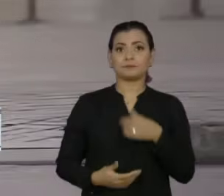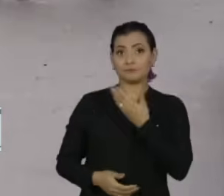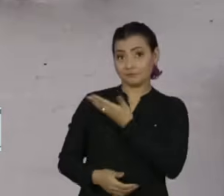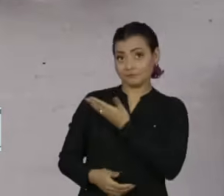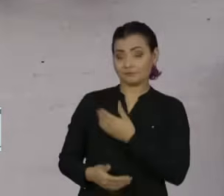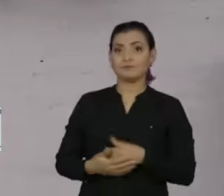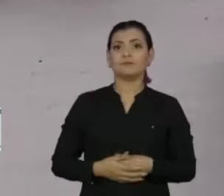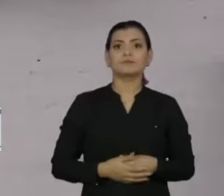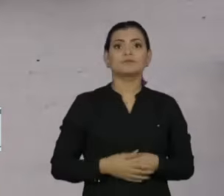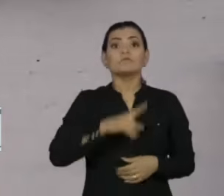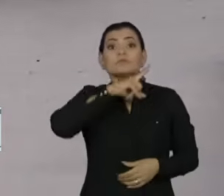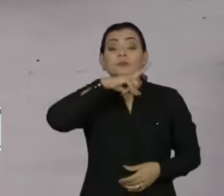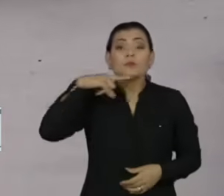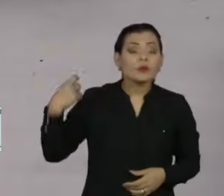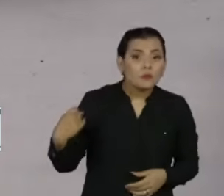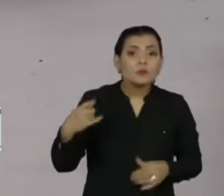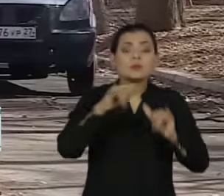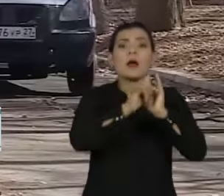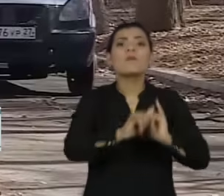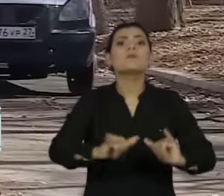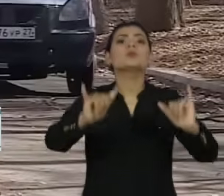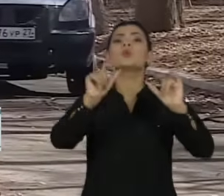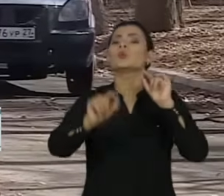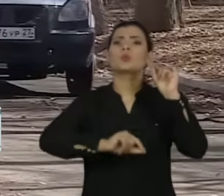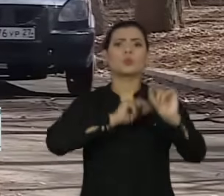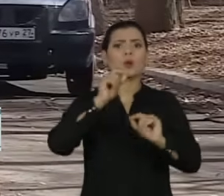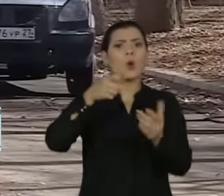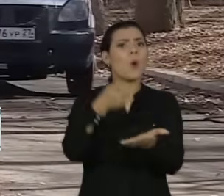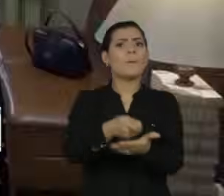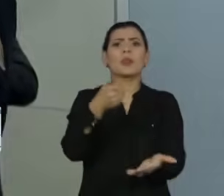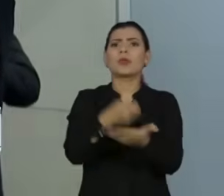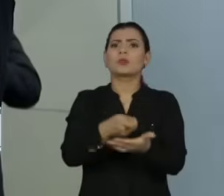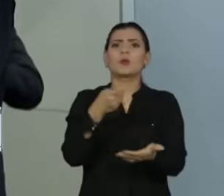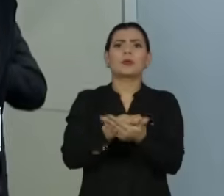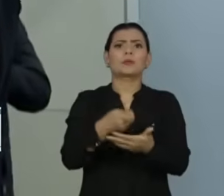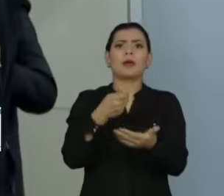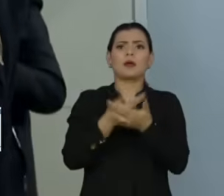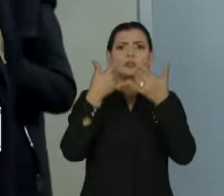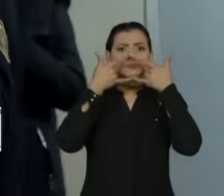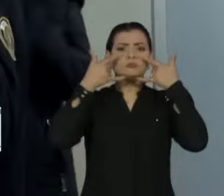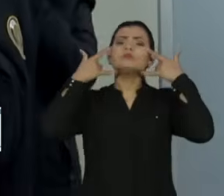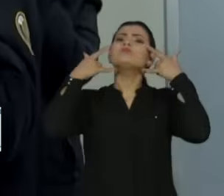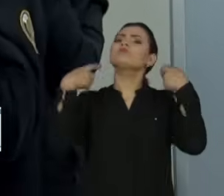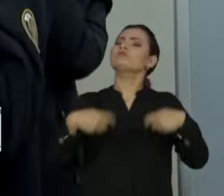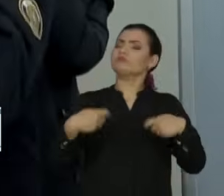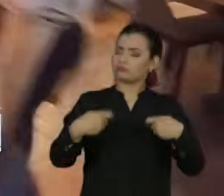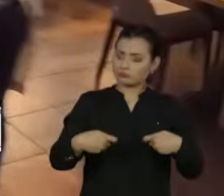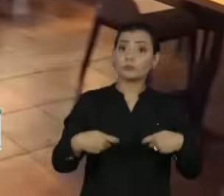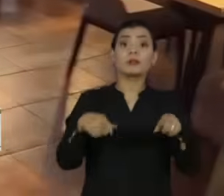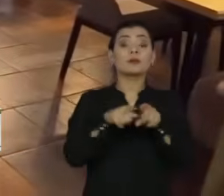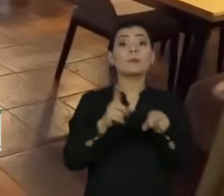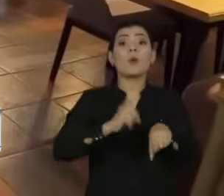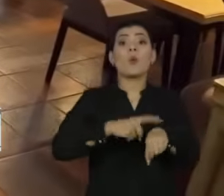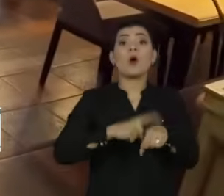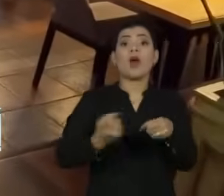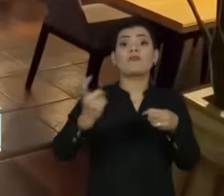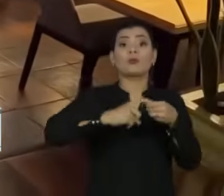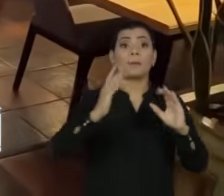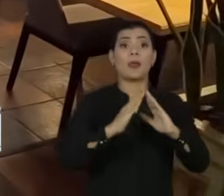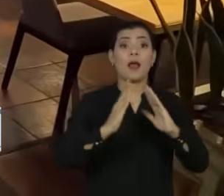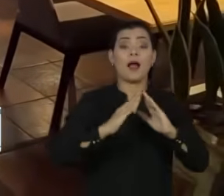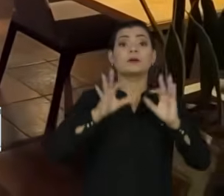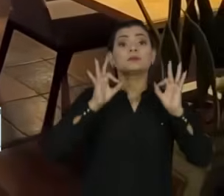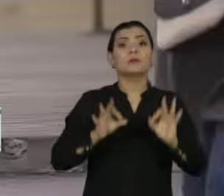As autoridades da Rússia anunciaram a obrigatoriedade do uso de máscara e um toque de recolher a